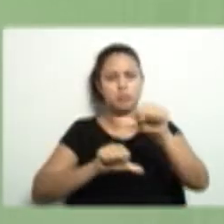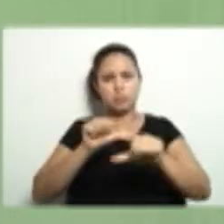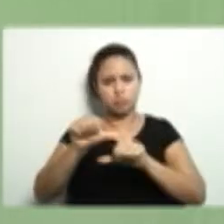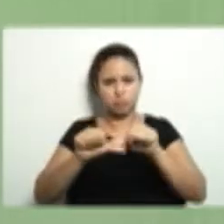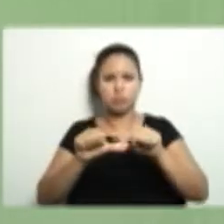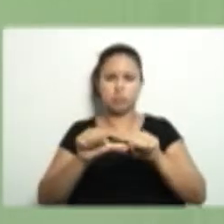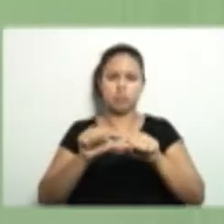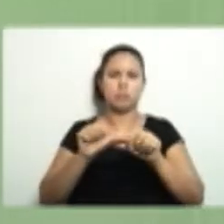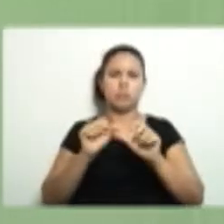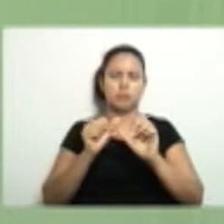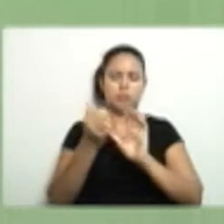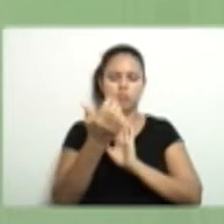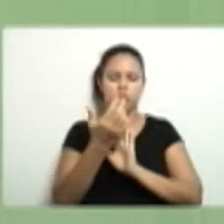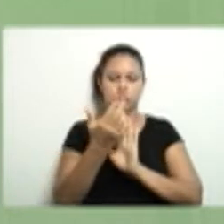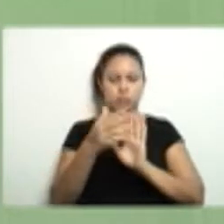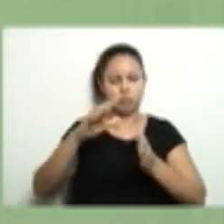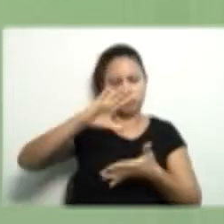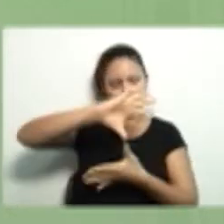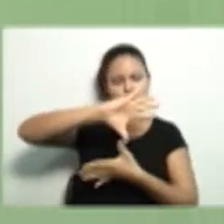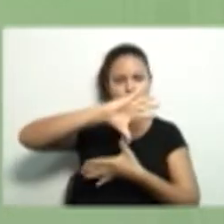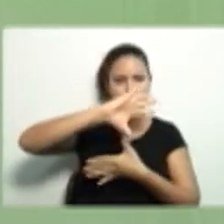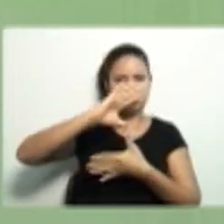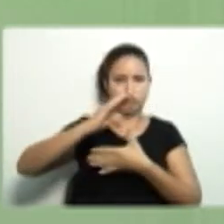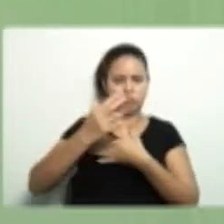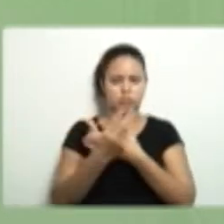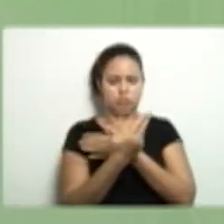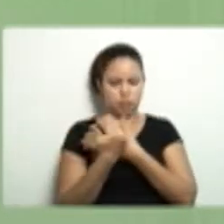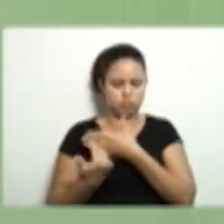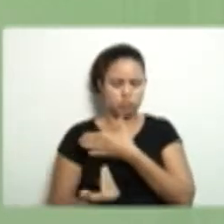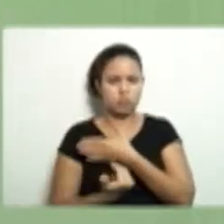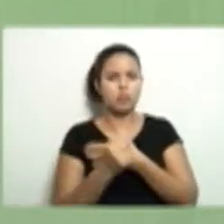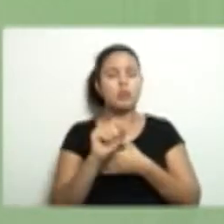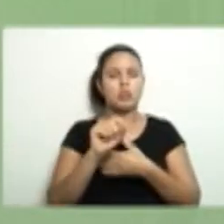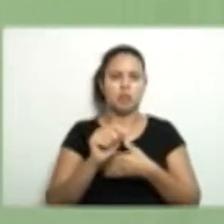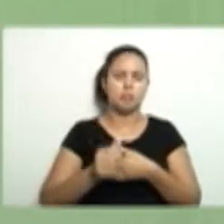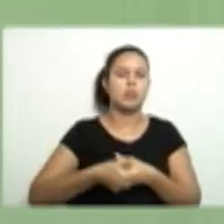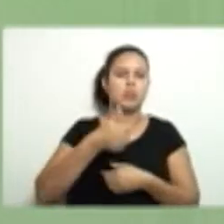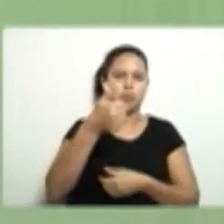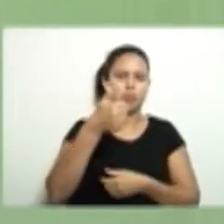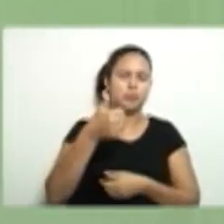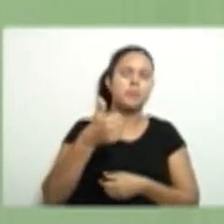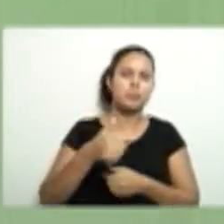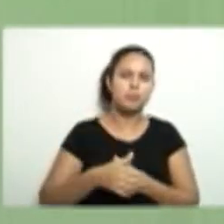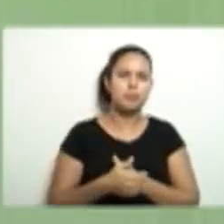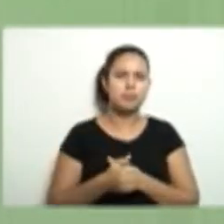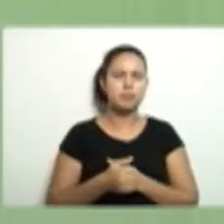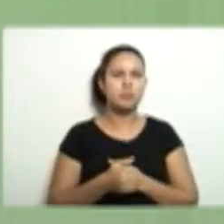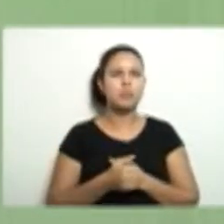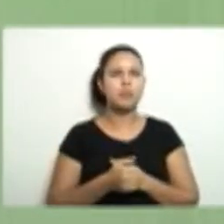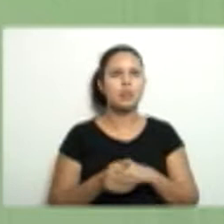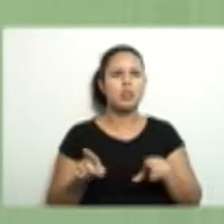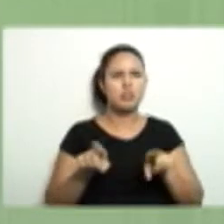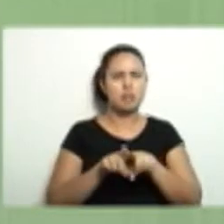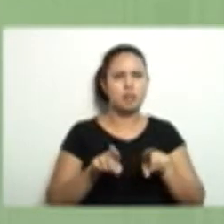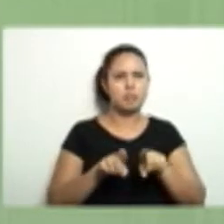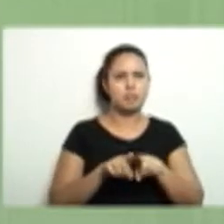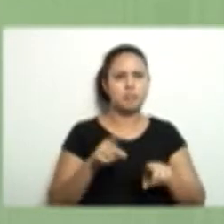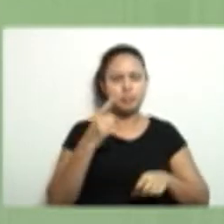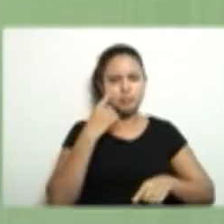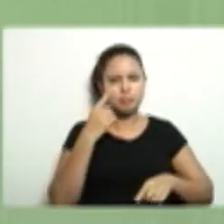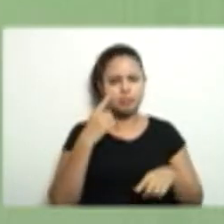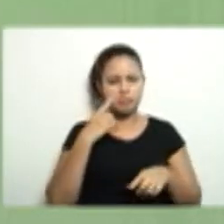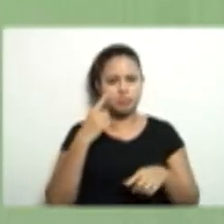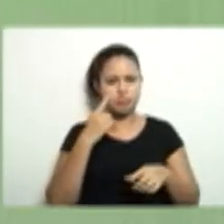Brasil. Ao mesmo tempo que melhora, esse segundo mapa, a gente consegue ver uma certa concentração